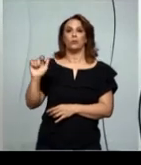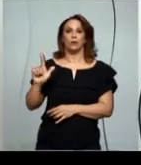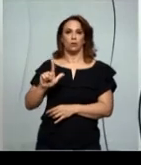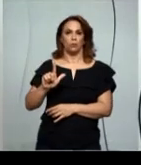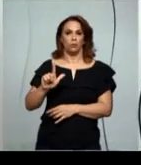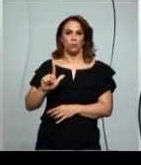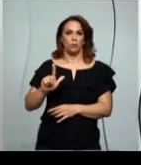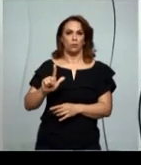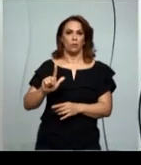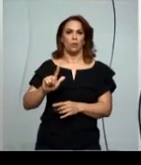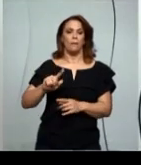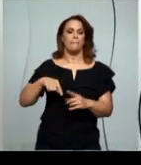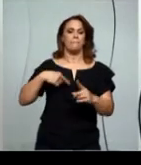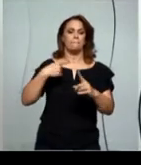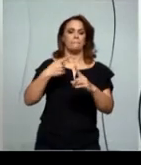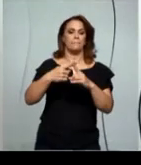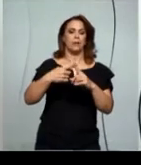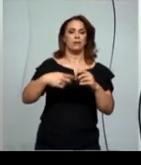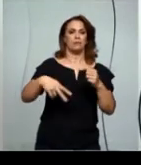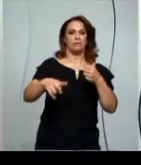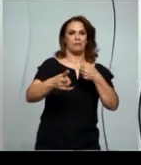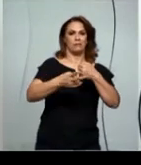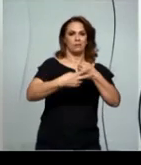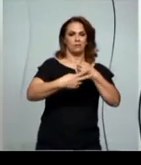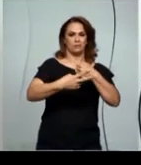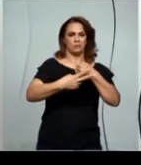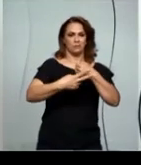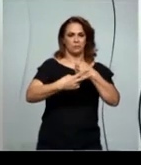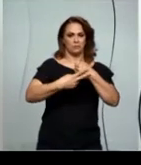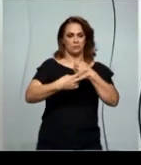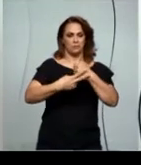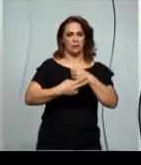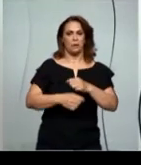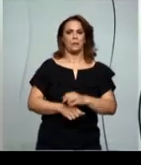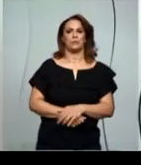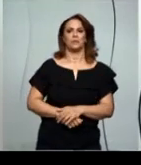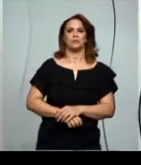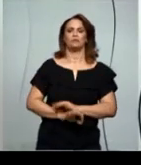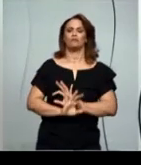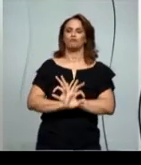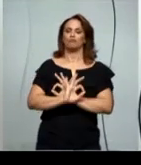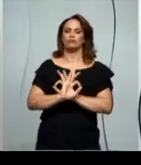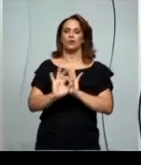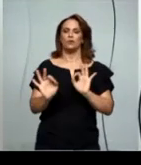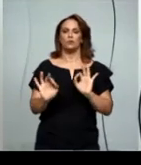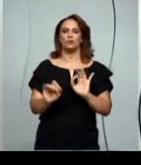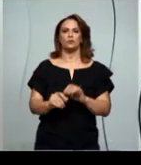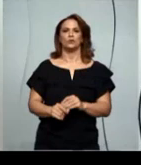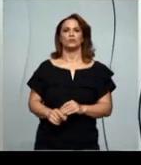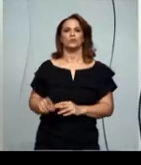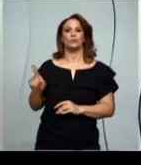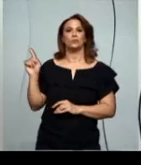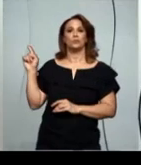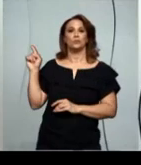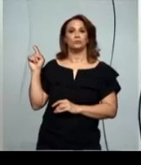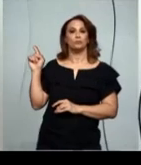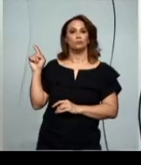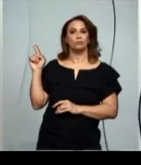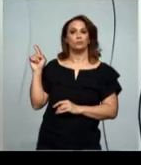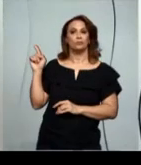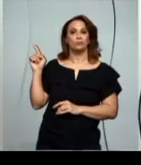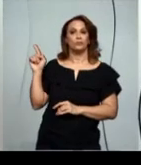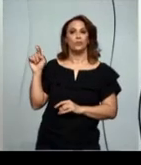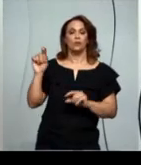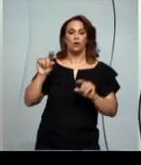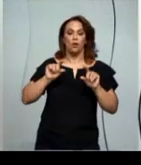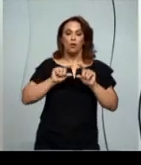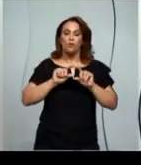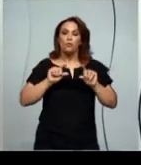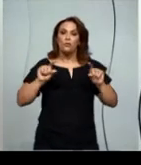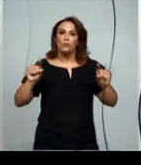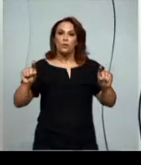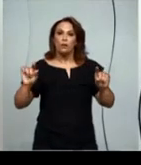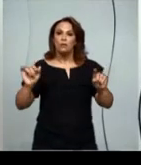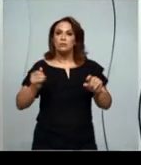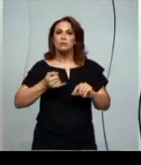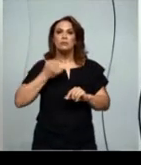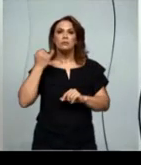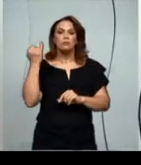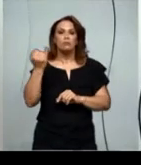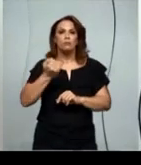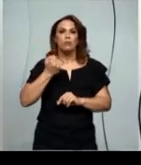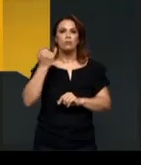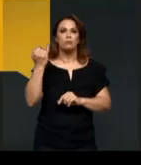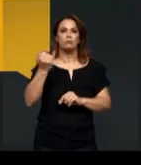Ótimo! E aqui nós temos uma frase importante sobre o que é demandado. Então ele fala que essas